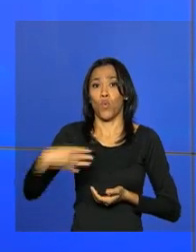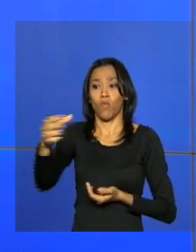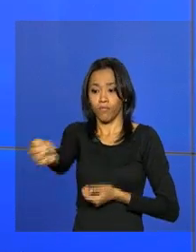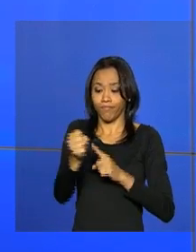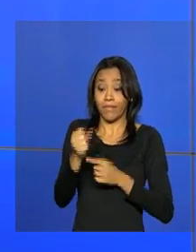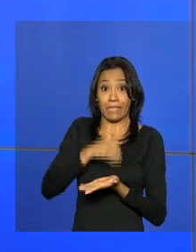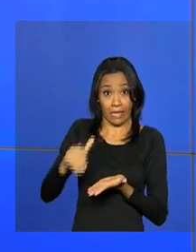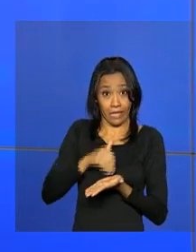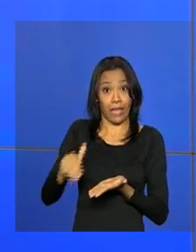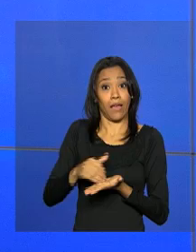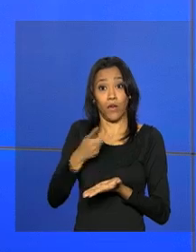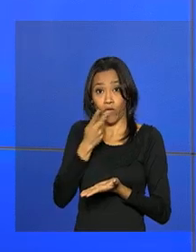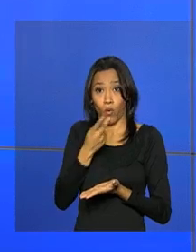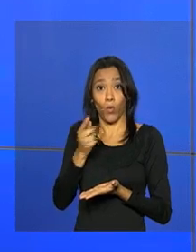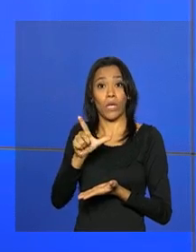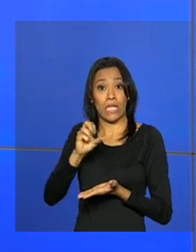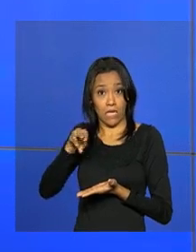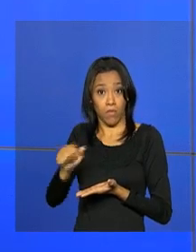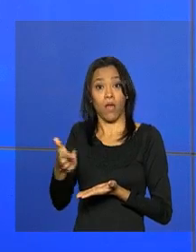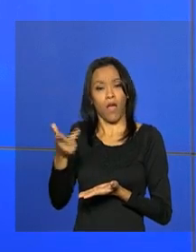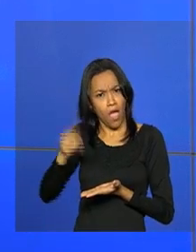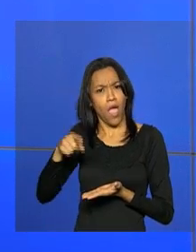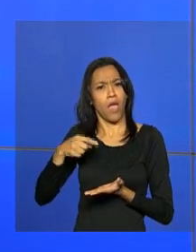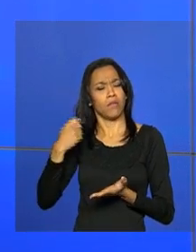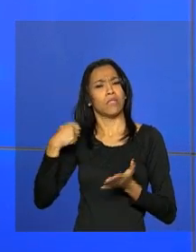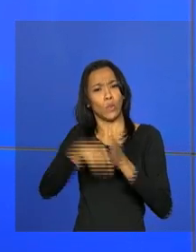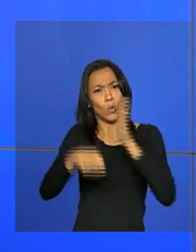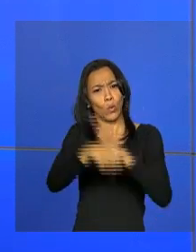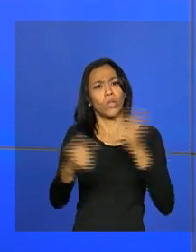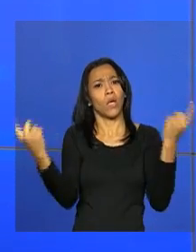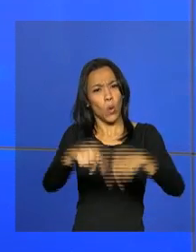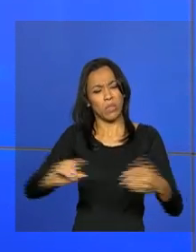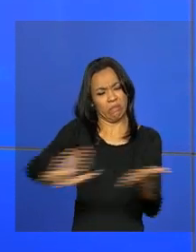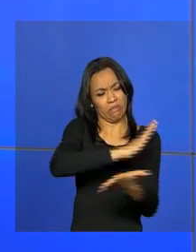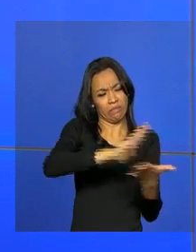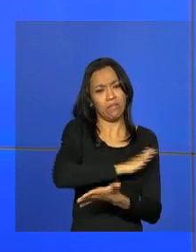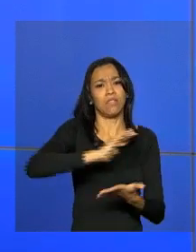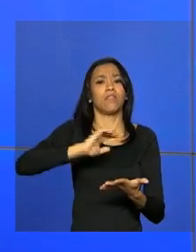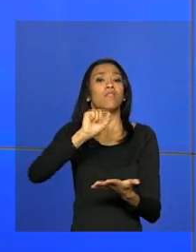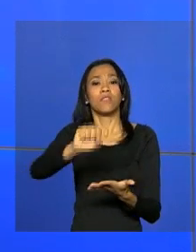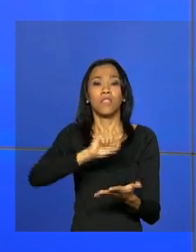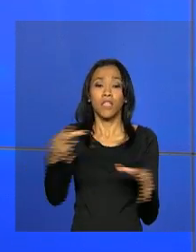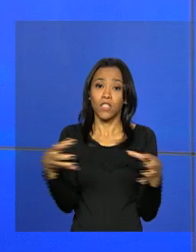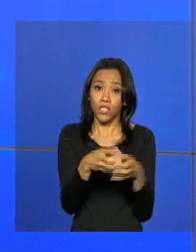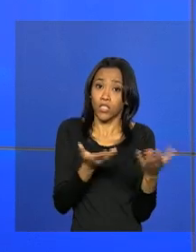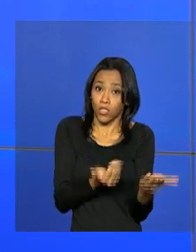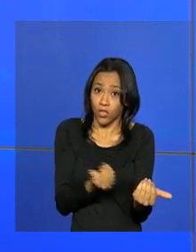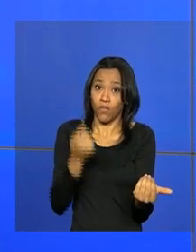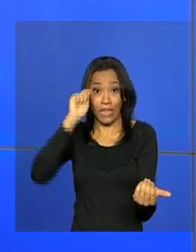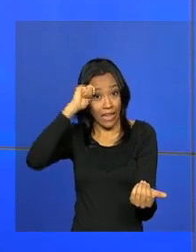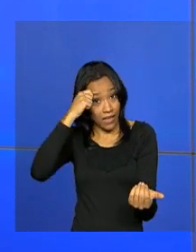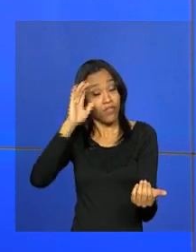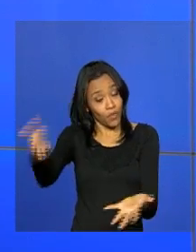Jefferson Lima, lembra que a prioridade da pasta é a luta contra o extermínio da juventude negra. Ele foi o convidado do programa